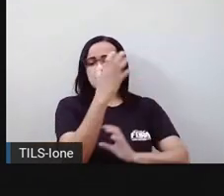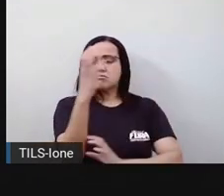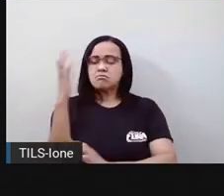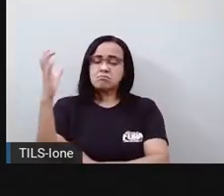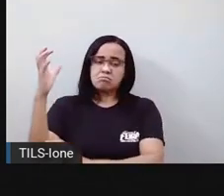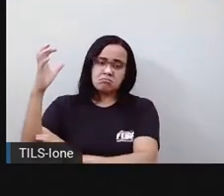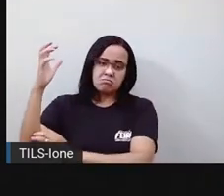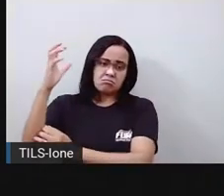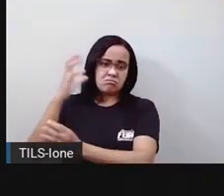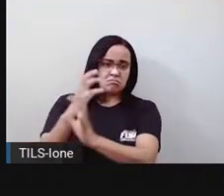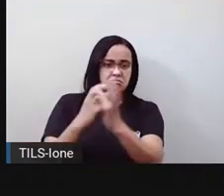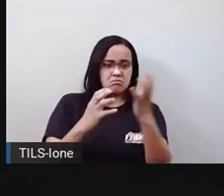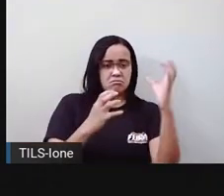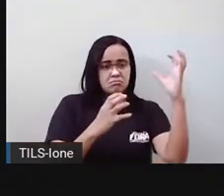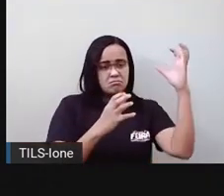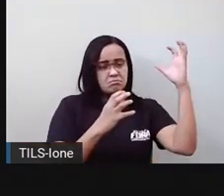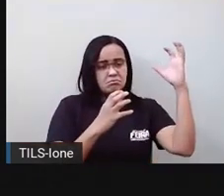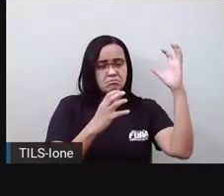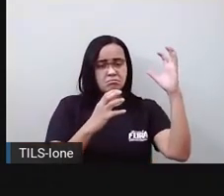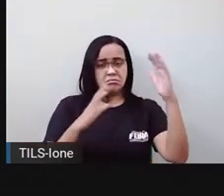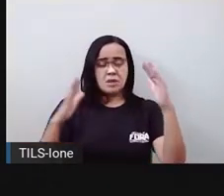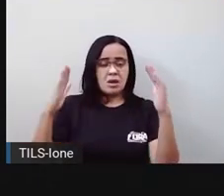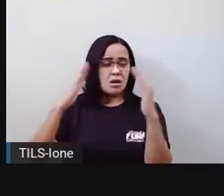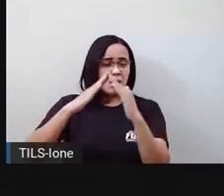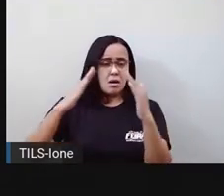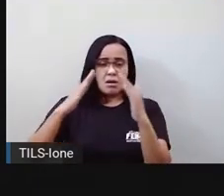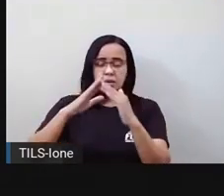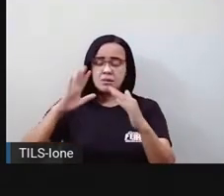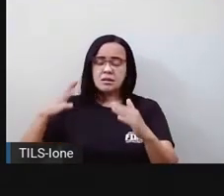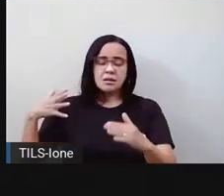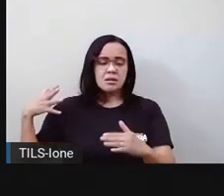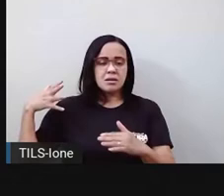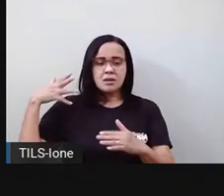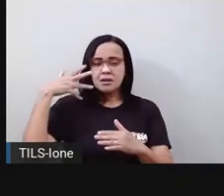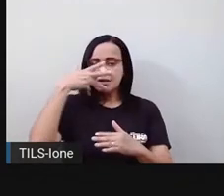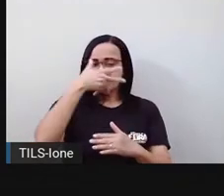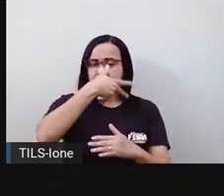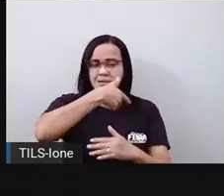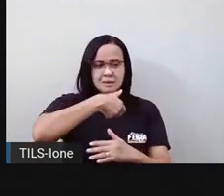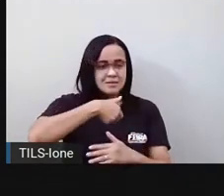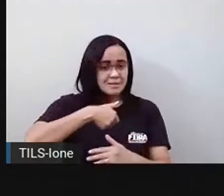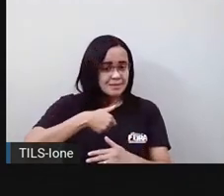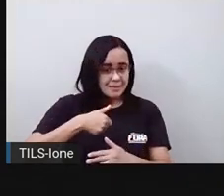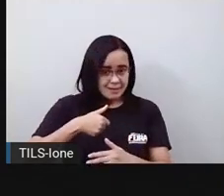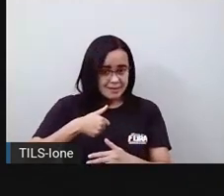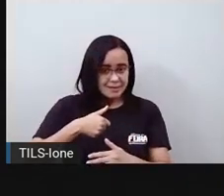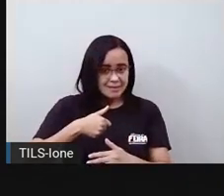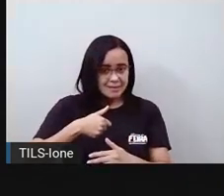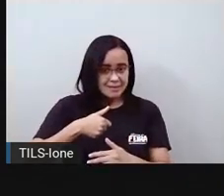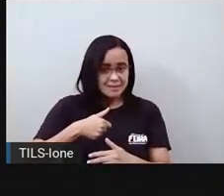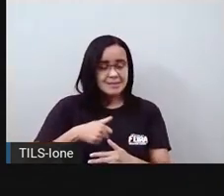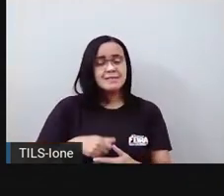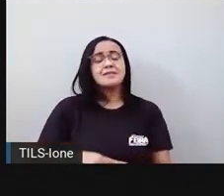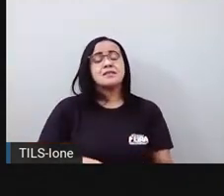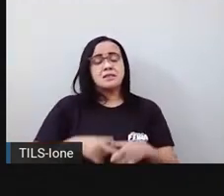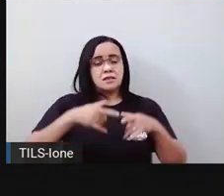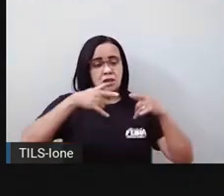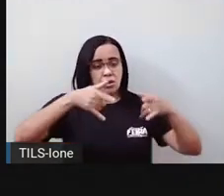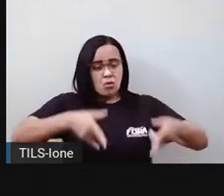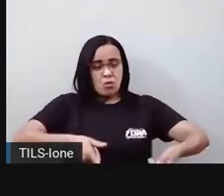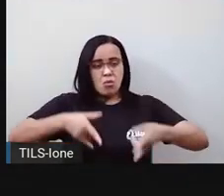uma linda casa, beautiful rooms, com quartos lindos, and